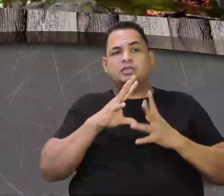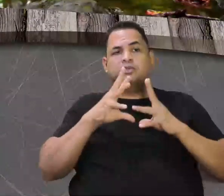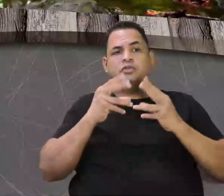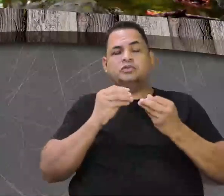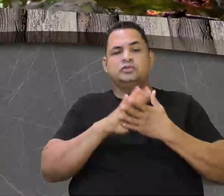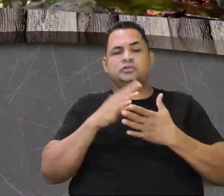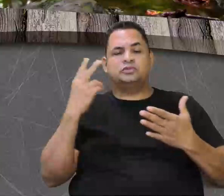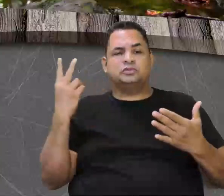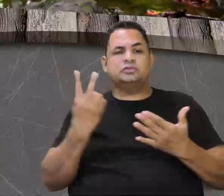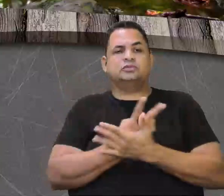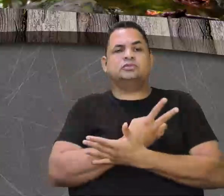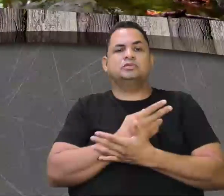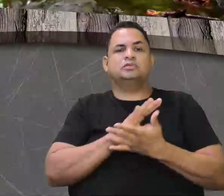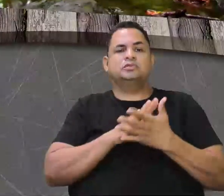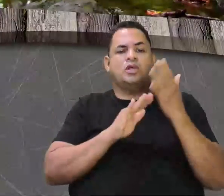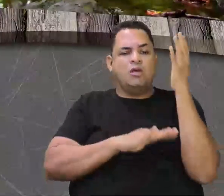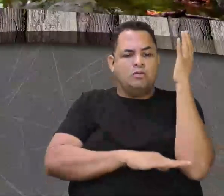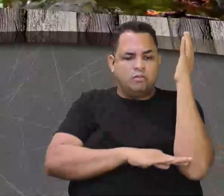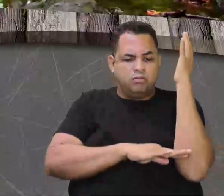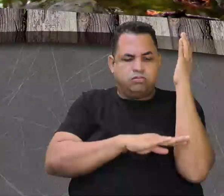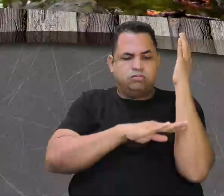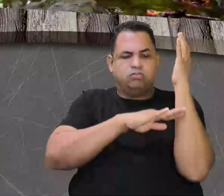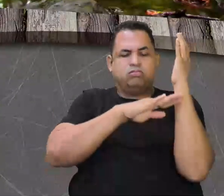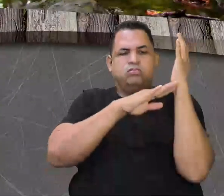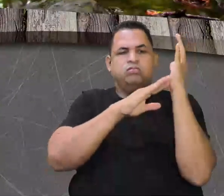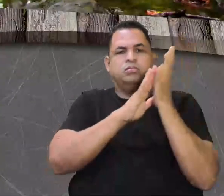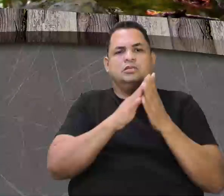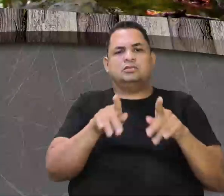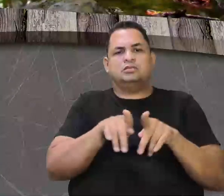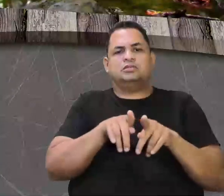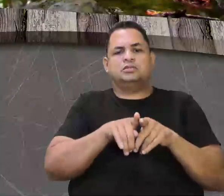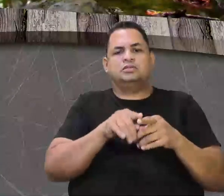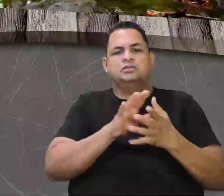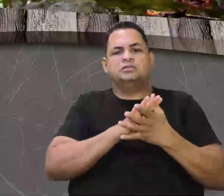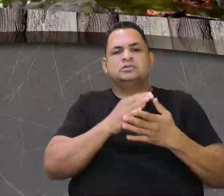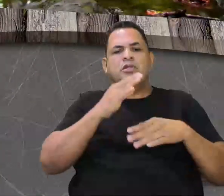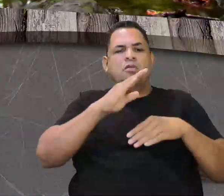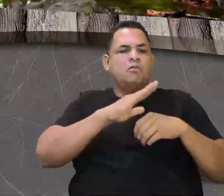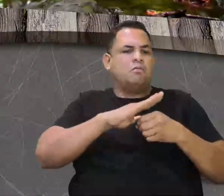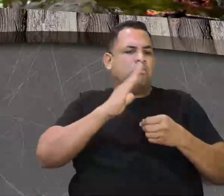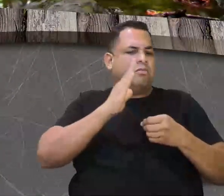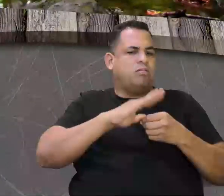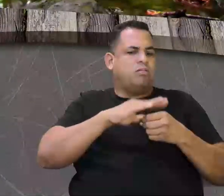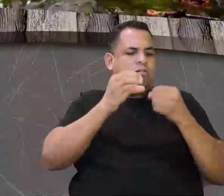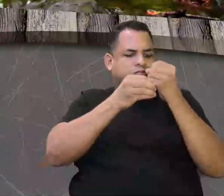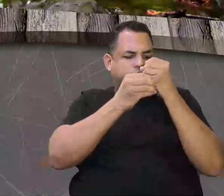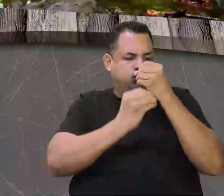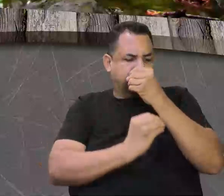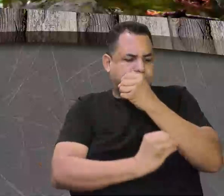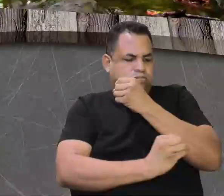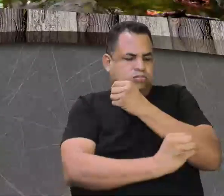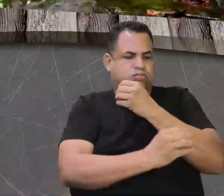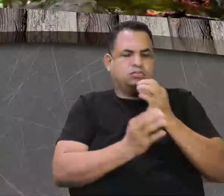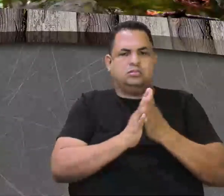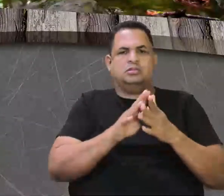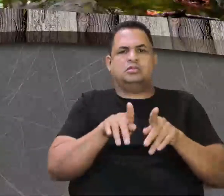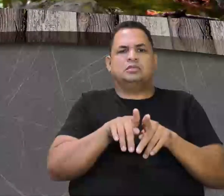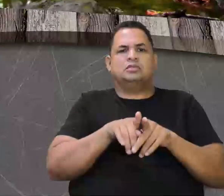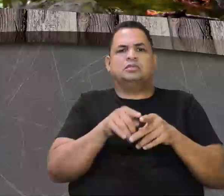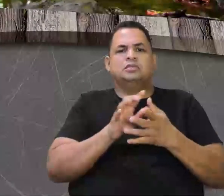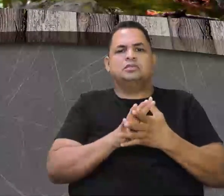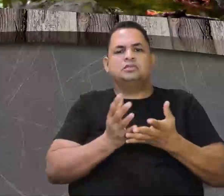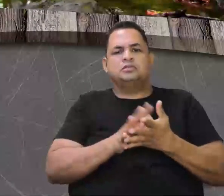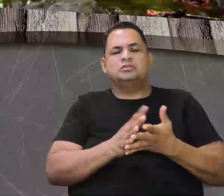esses eventos. As enchentes provocadas por entupimento dos bueiros, ou seja, não tem a coleta da